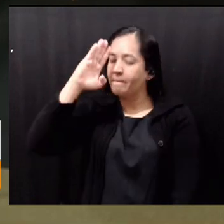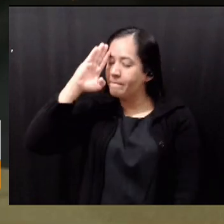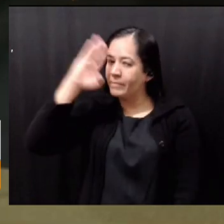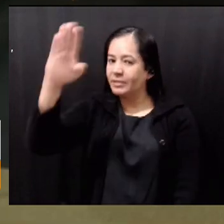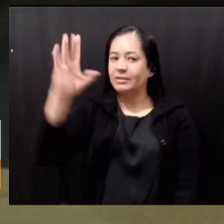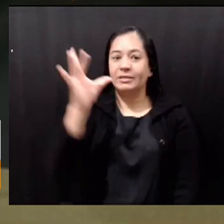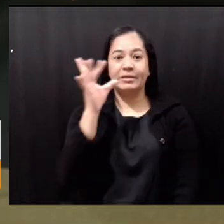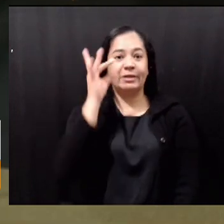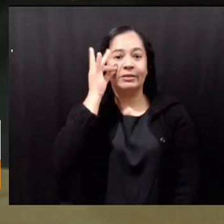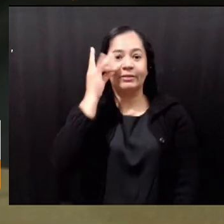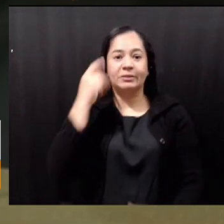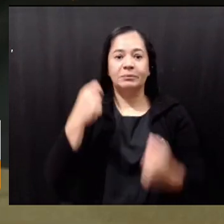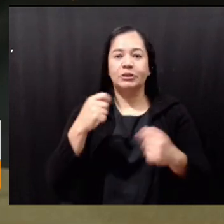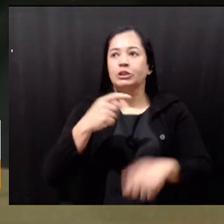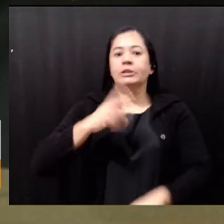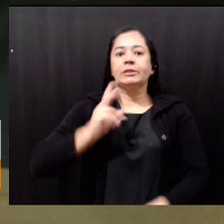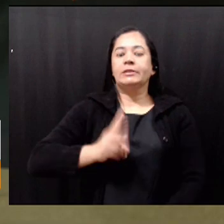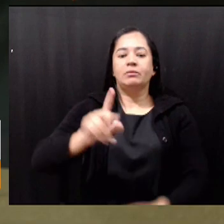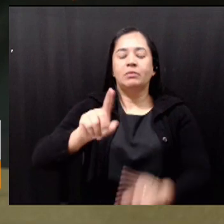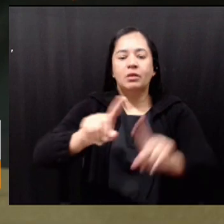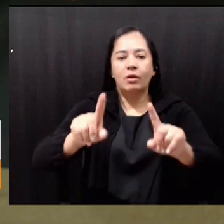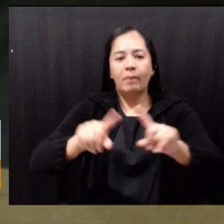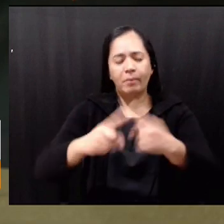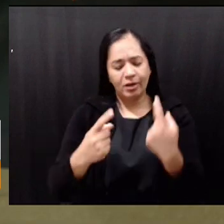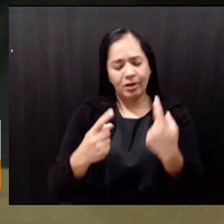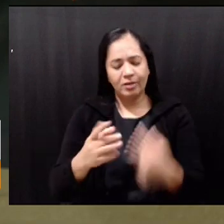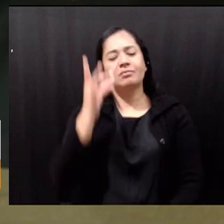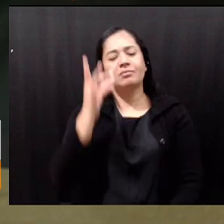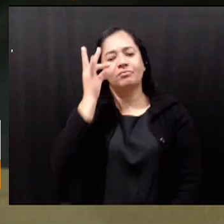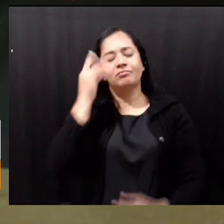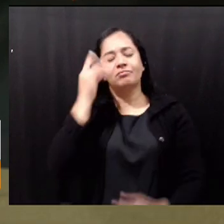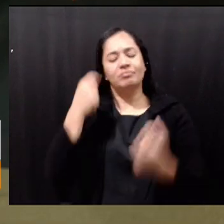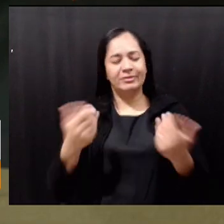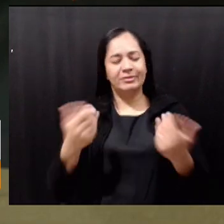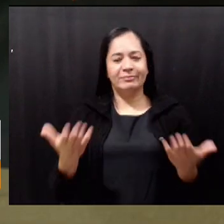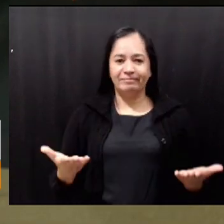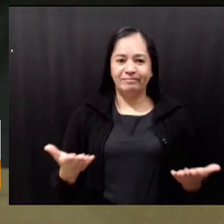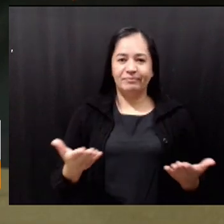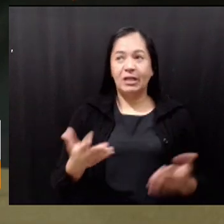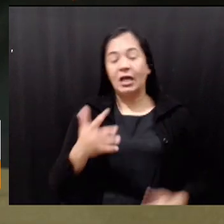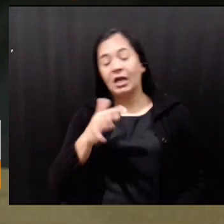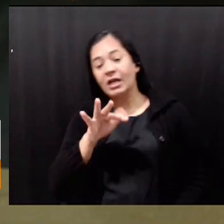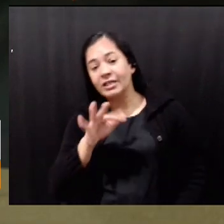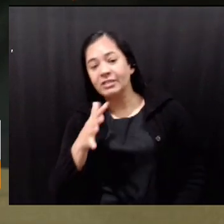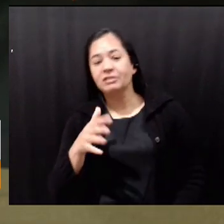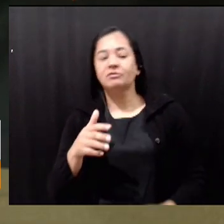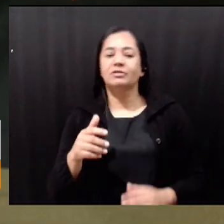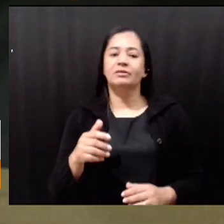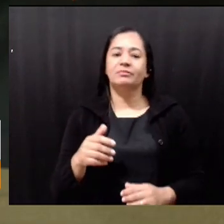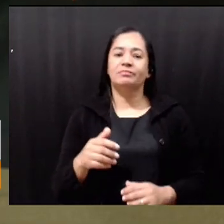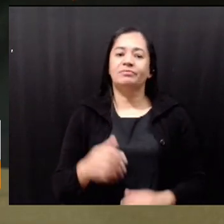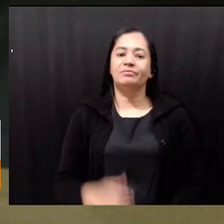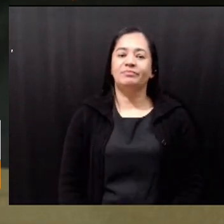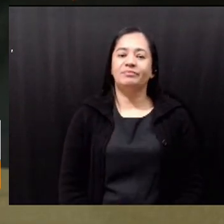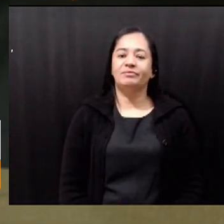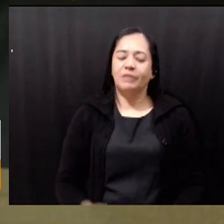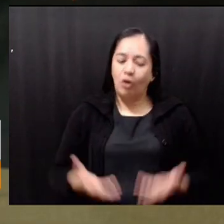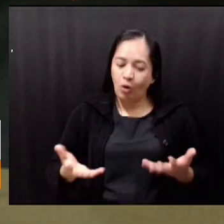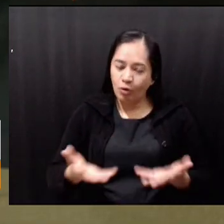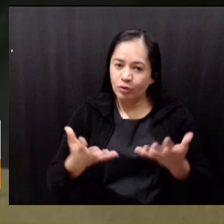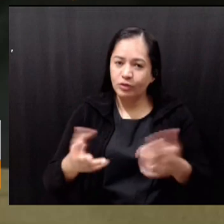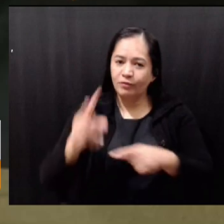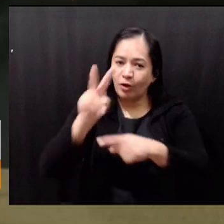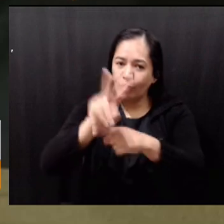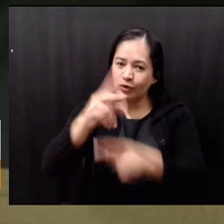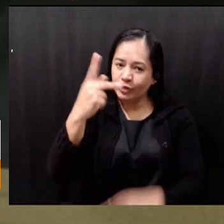hora, não, mas esteja presente, tá bom? Ainda que de vez em quando, tá certo? Então cultive, cuide da sua amizade.